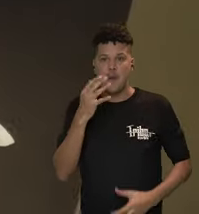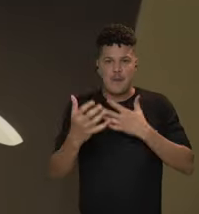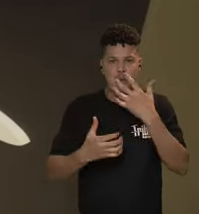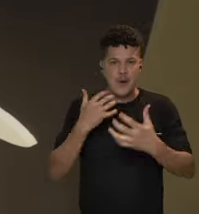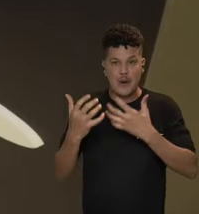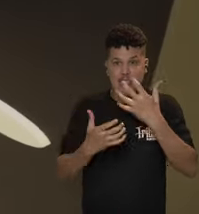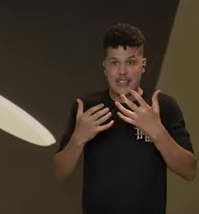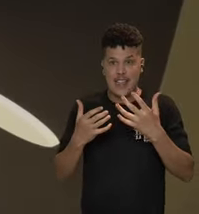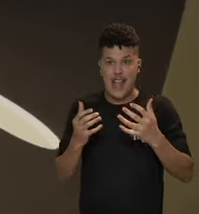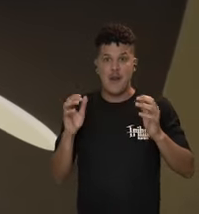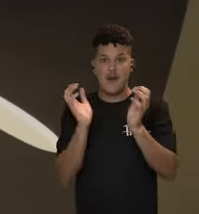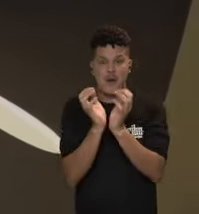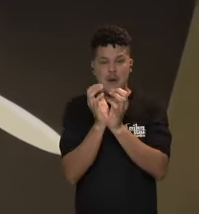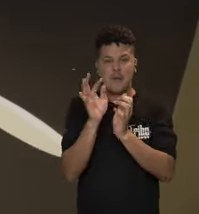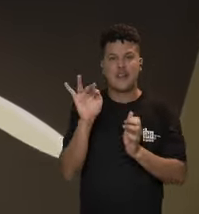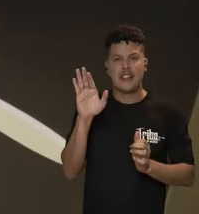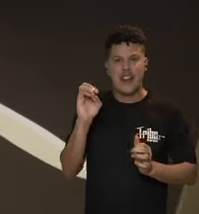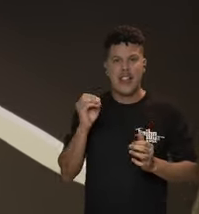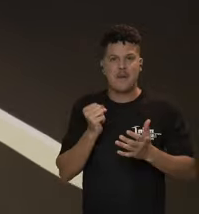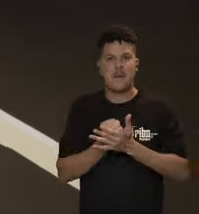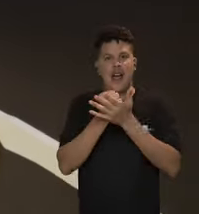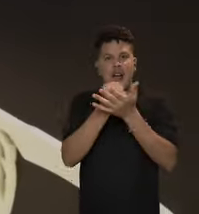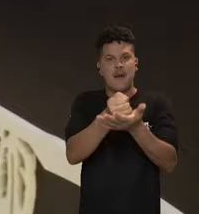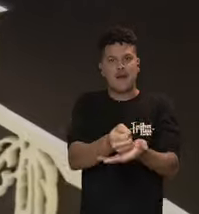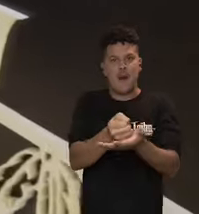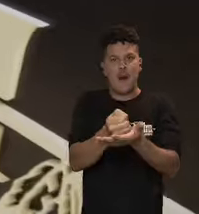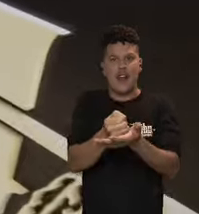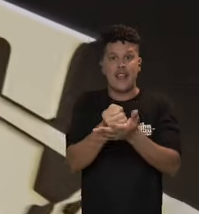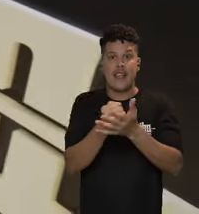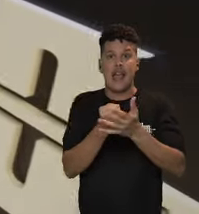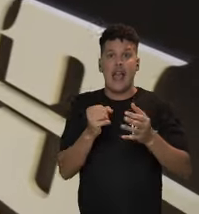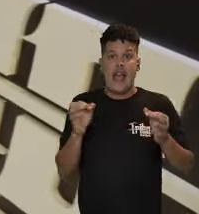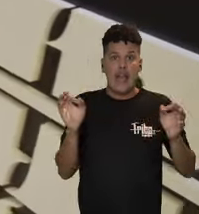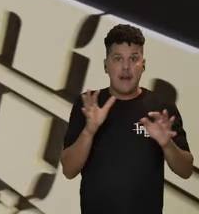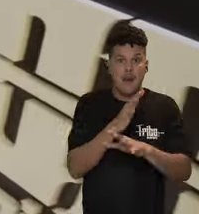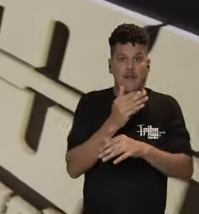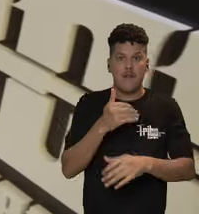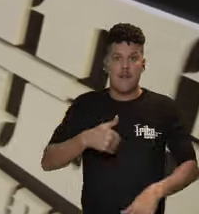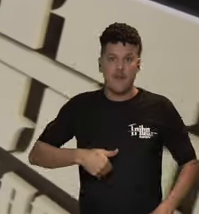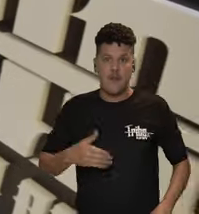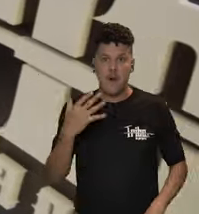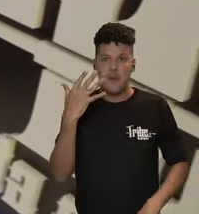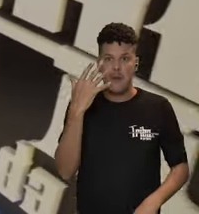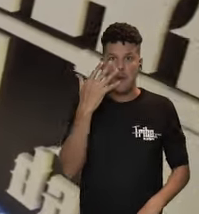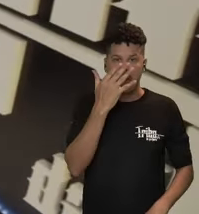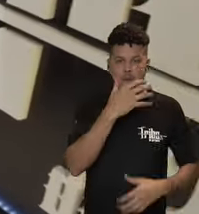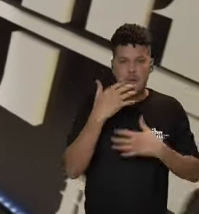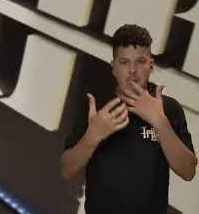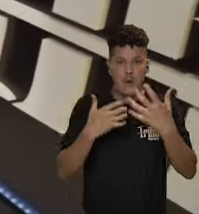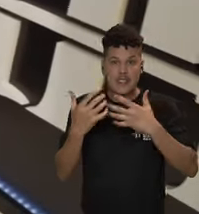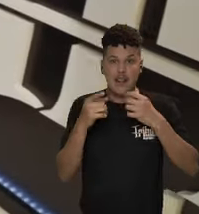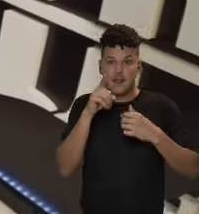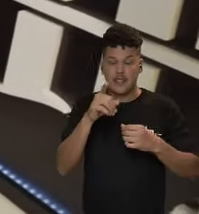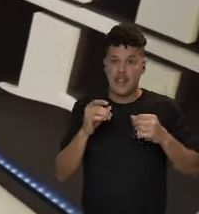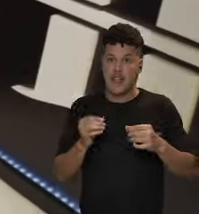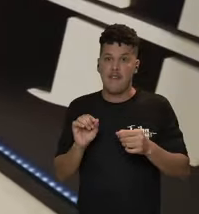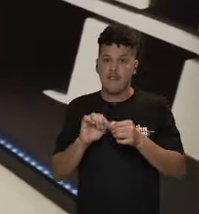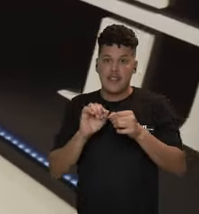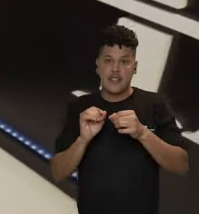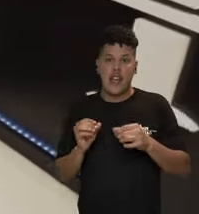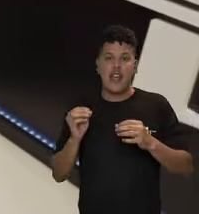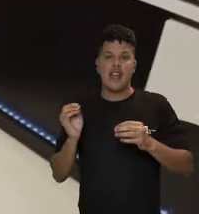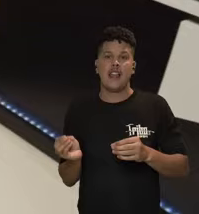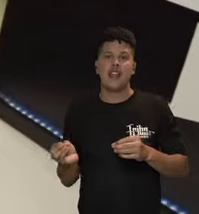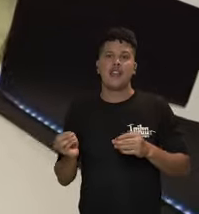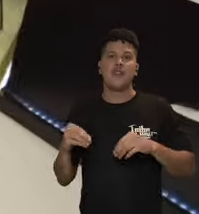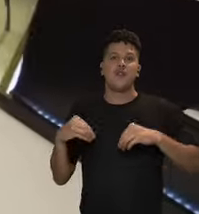da Periferia apoia o Fome de Música para você entrar, fazer sua doação. Tem o código, o